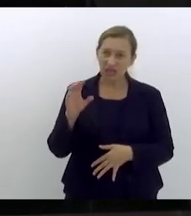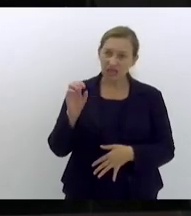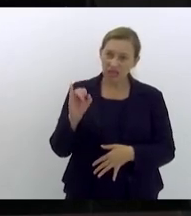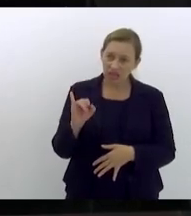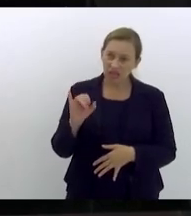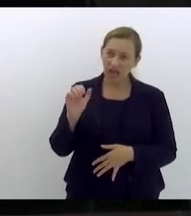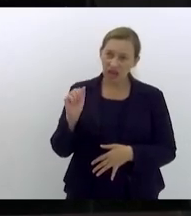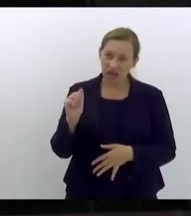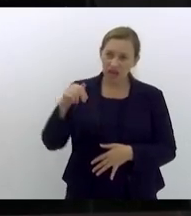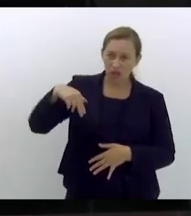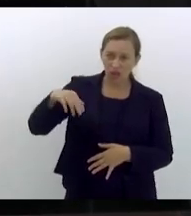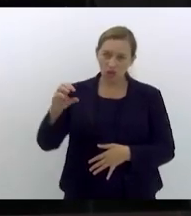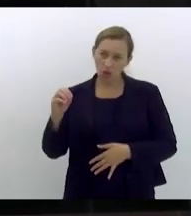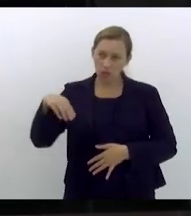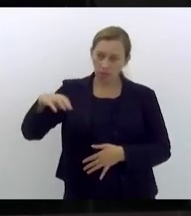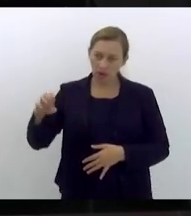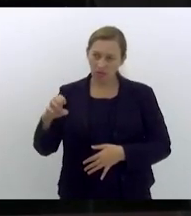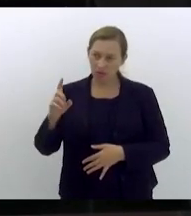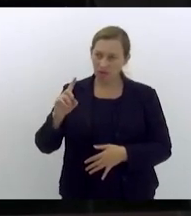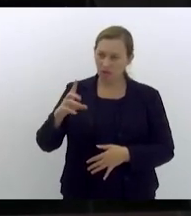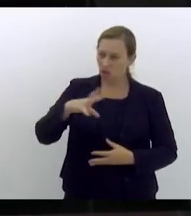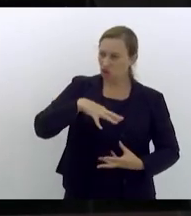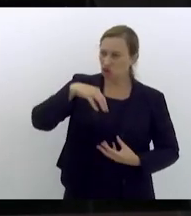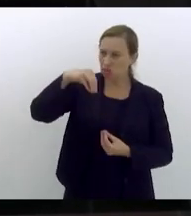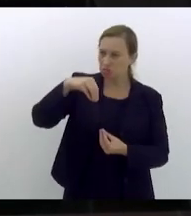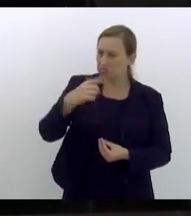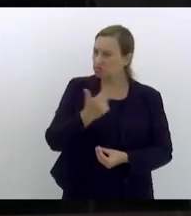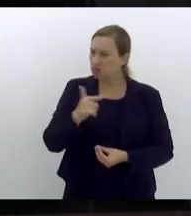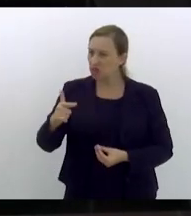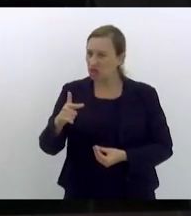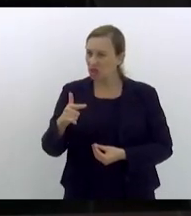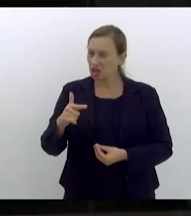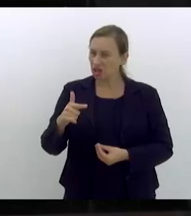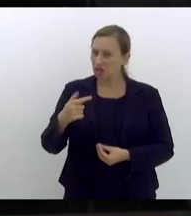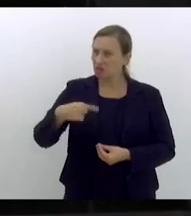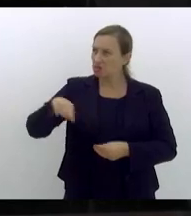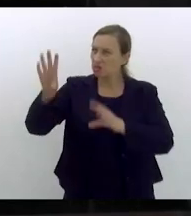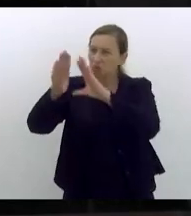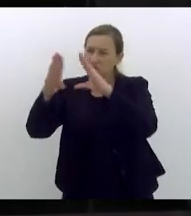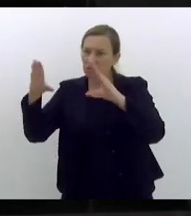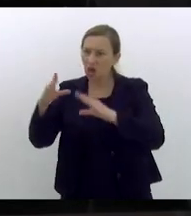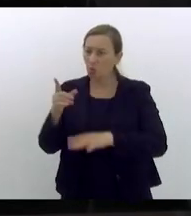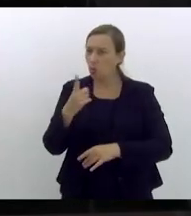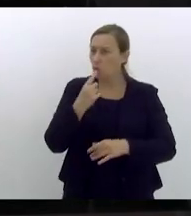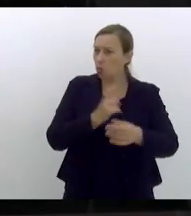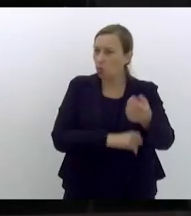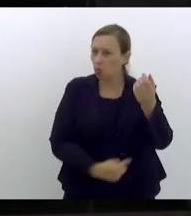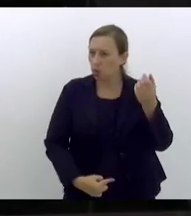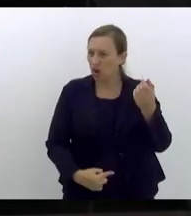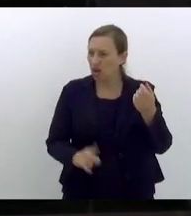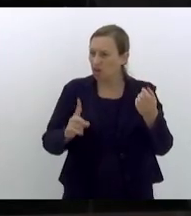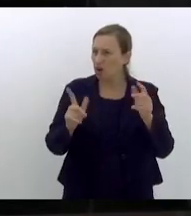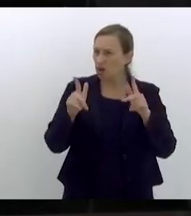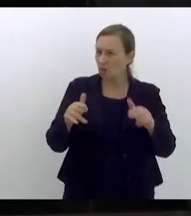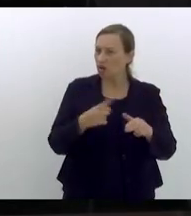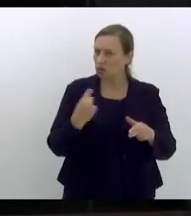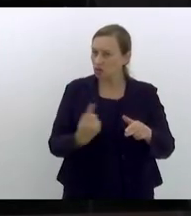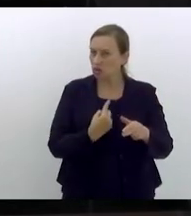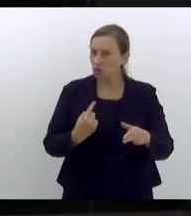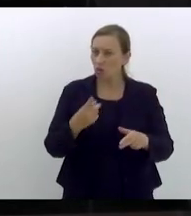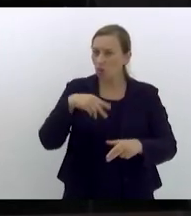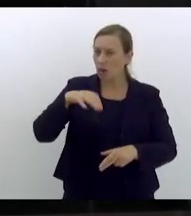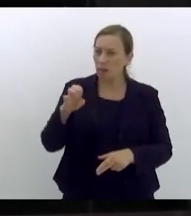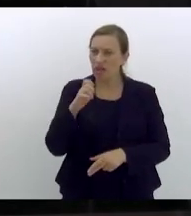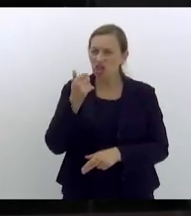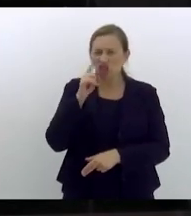tem espírito não vai para o céu o sangue dela não é igual ao nosso sangue uma mãe que